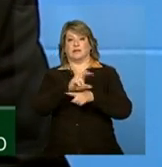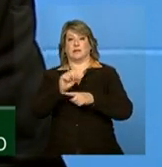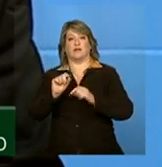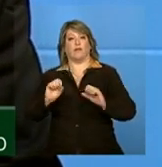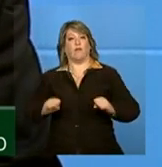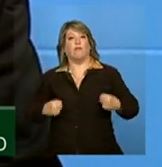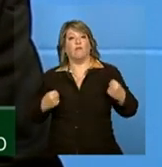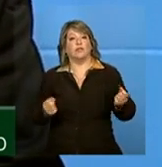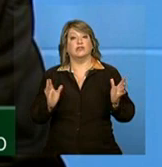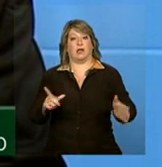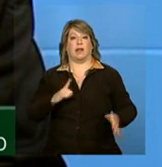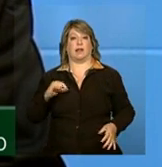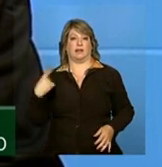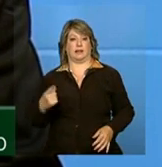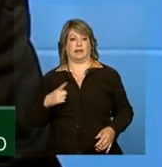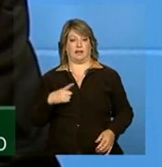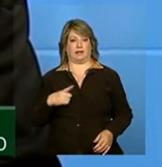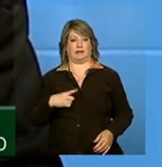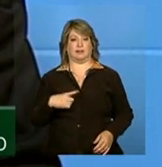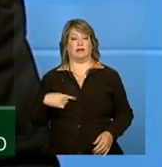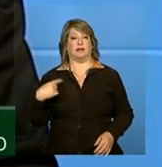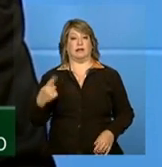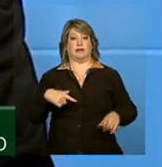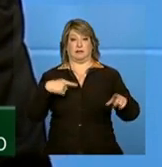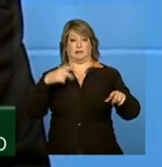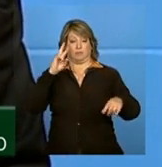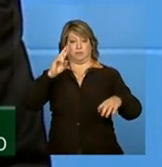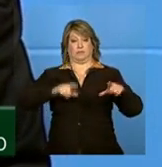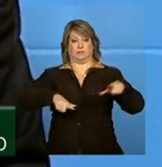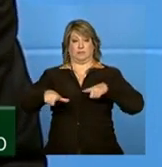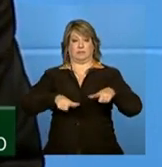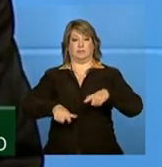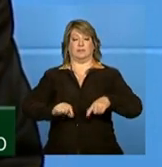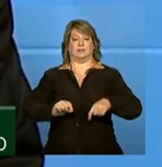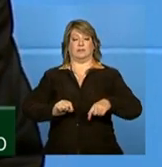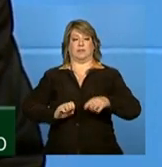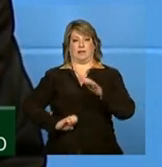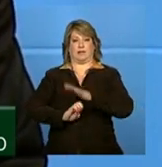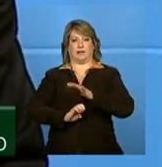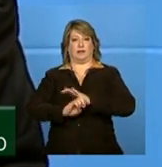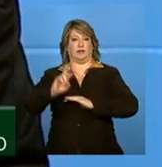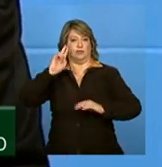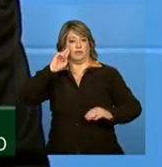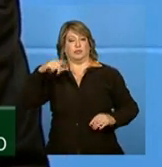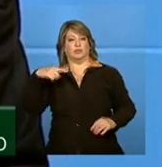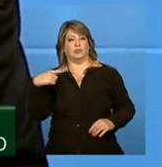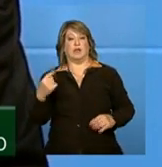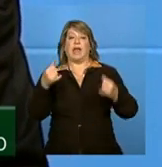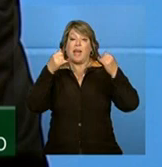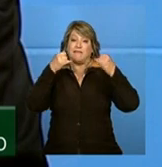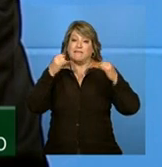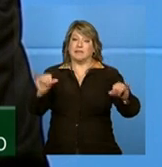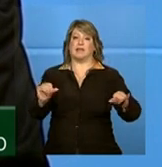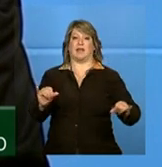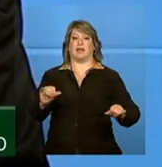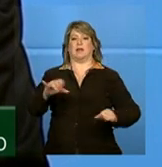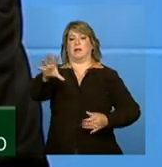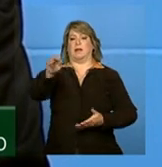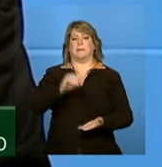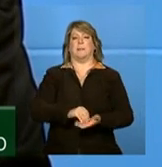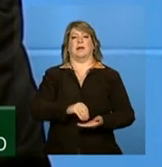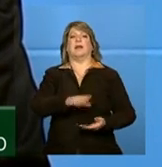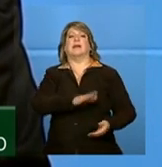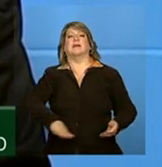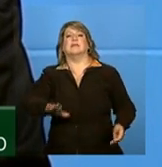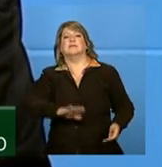existentes. Os empregadores podem colaborar, portanto, evitando contratação ilegal de menores